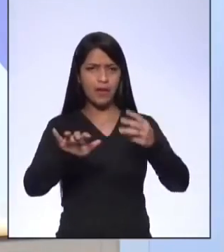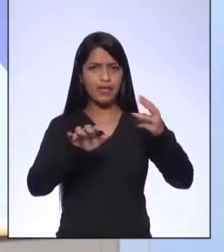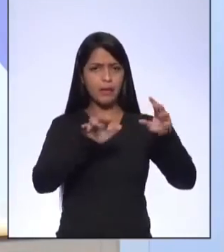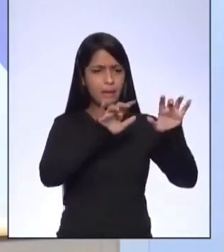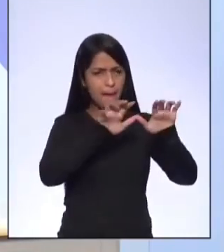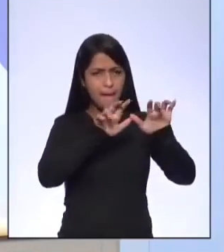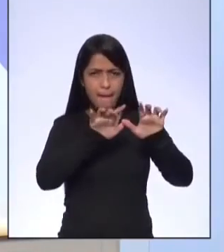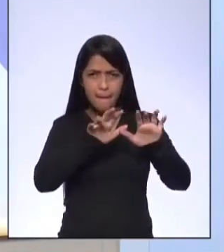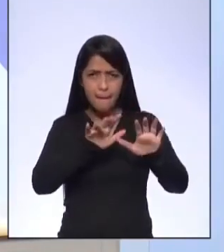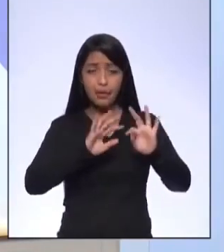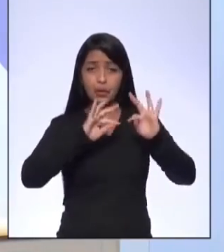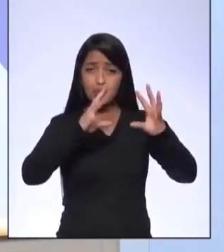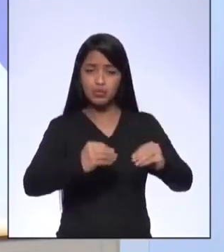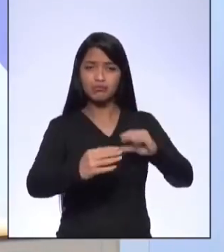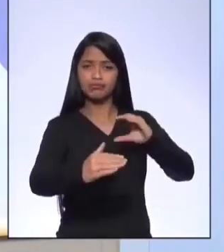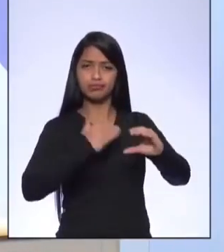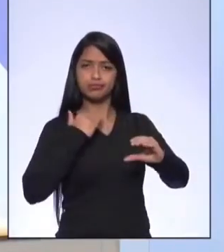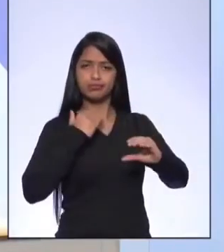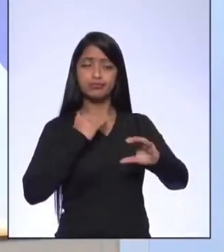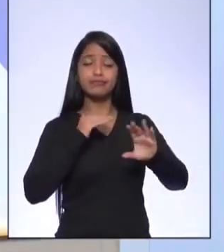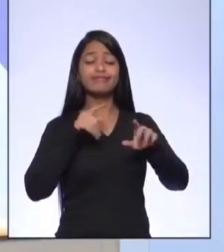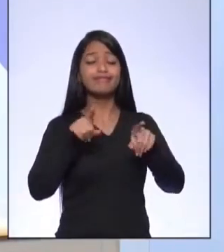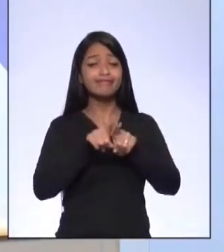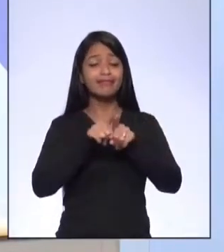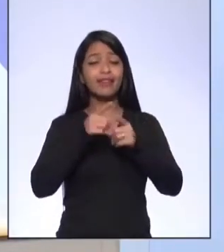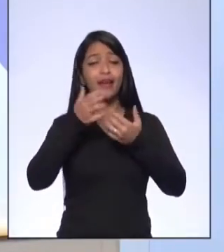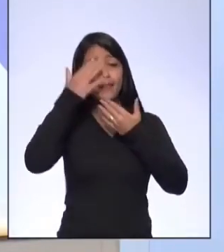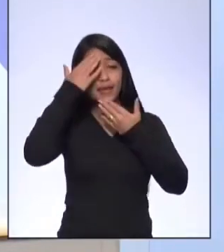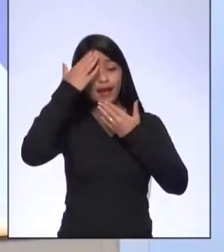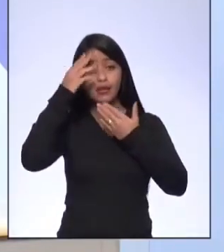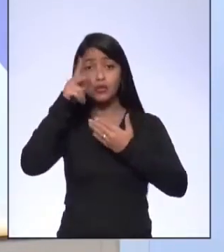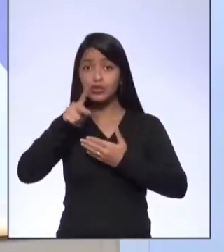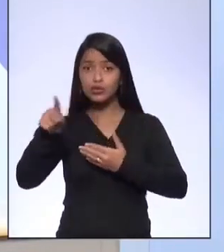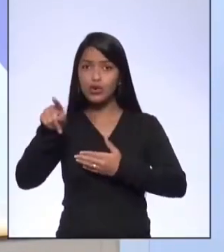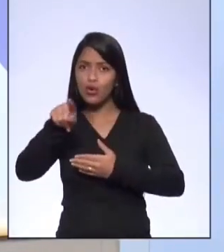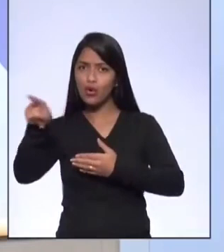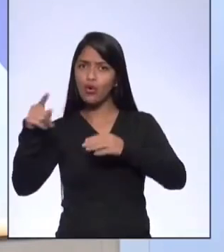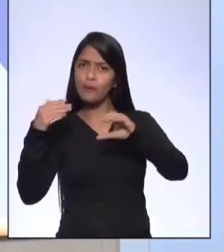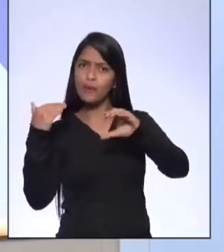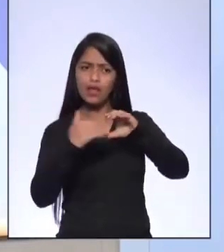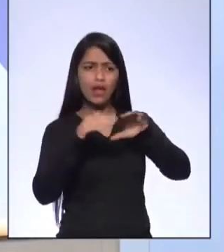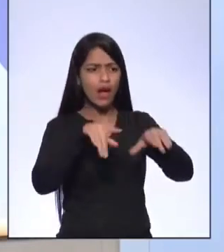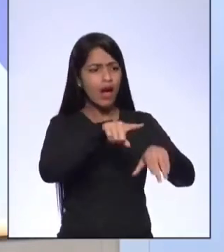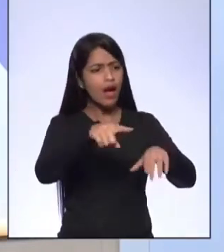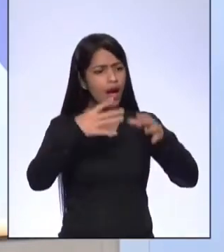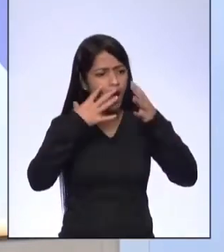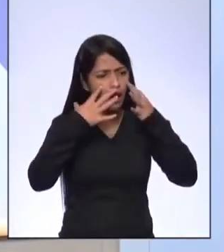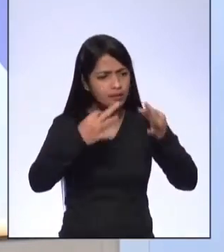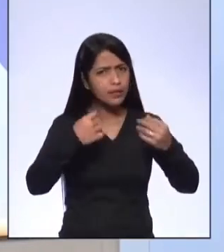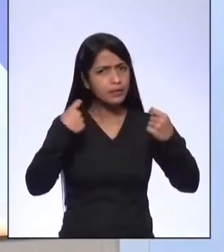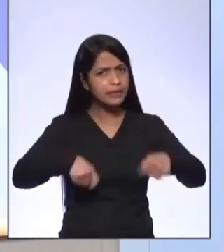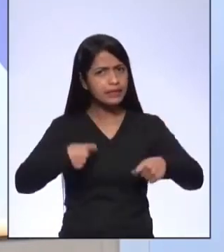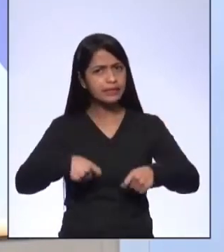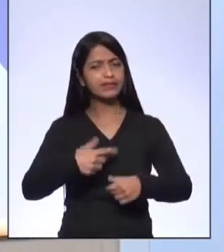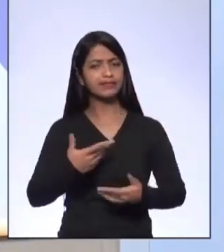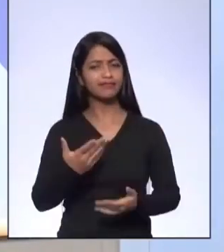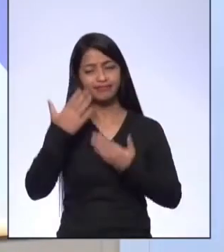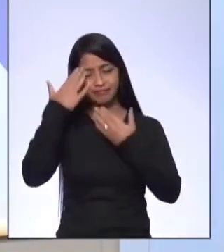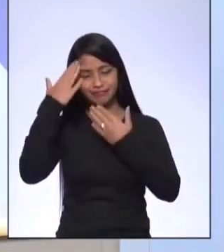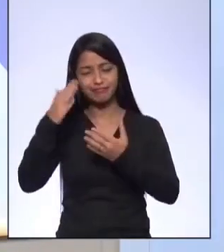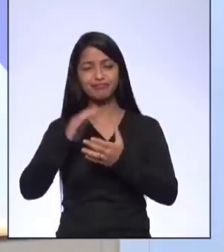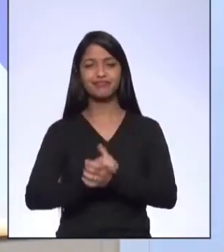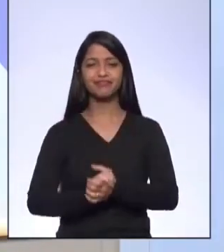foco na aula, tá? Então, o Eduardo respondeu 1, sea, 2, compass, 3, treasure,